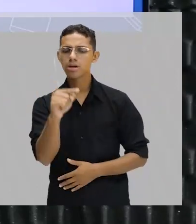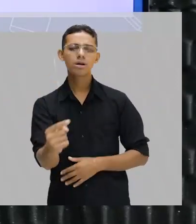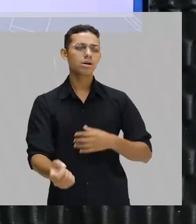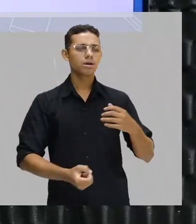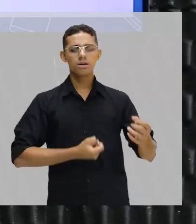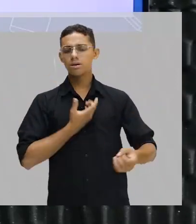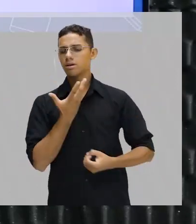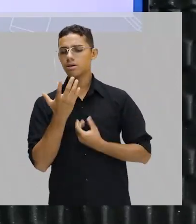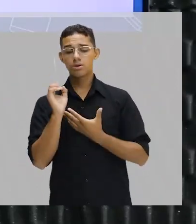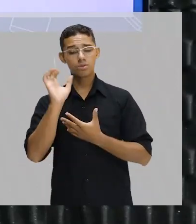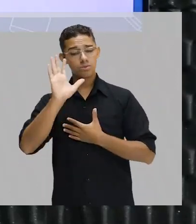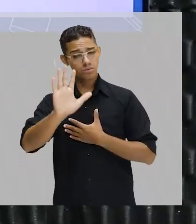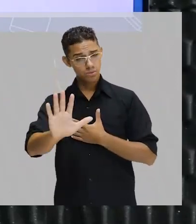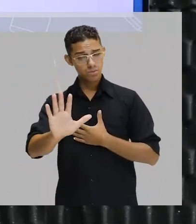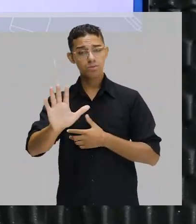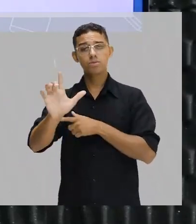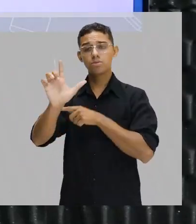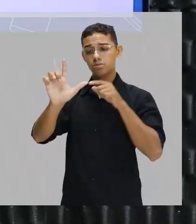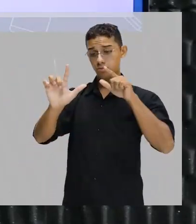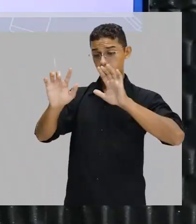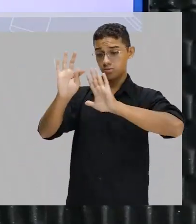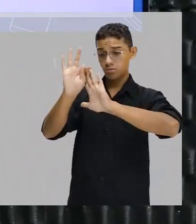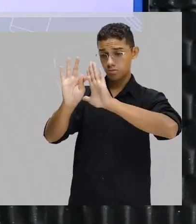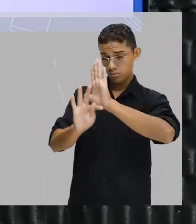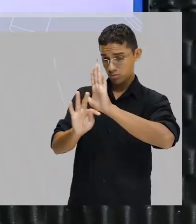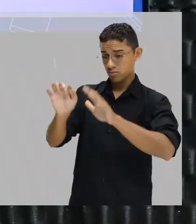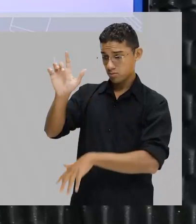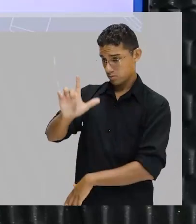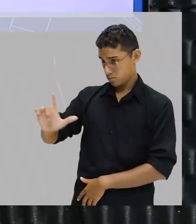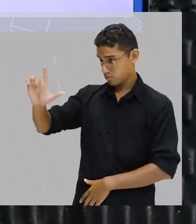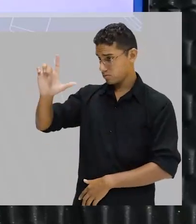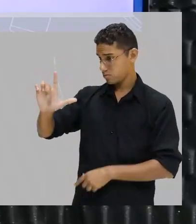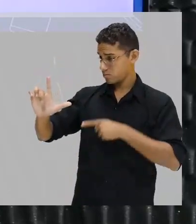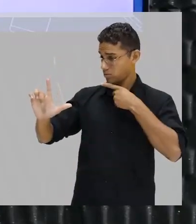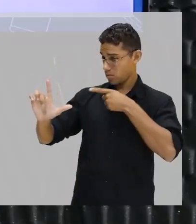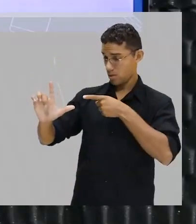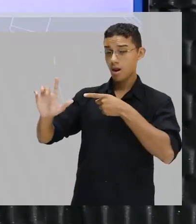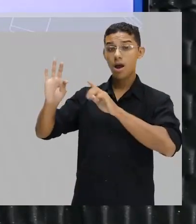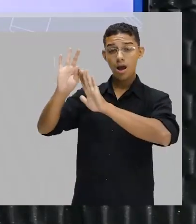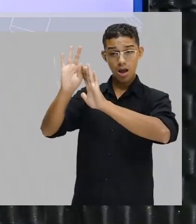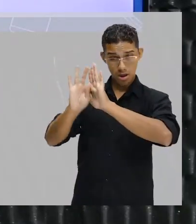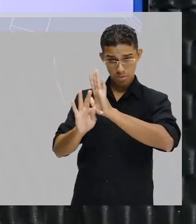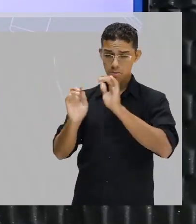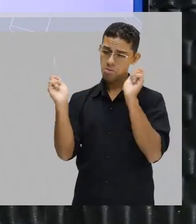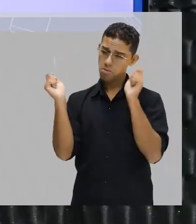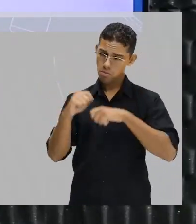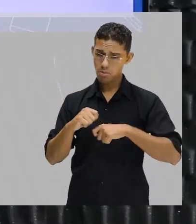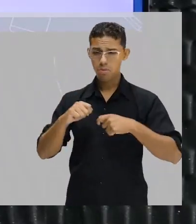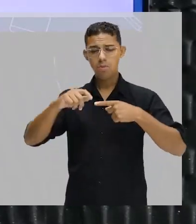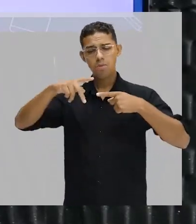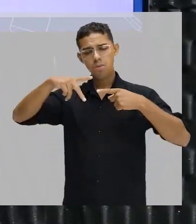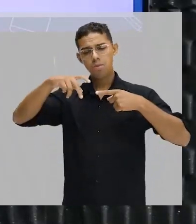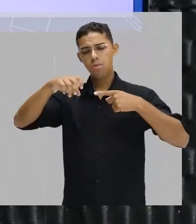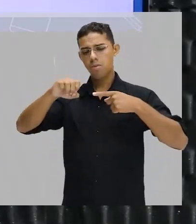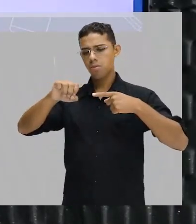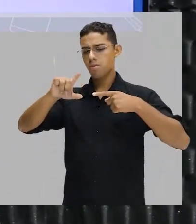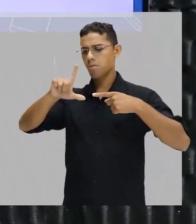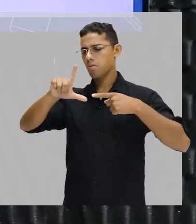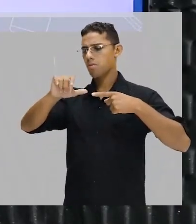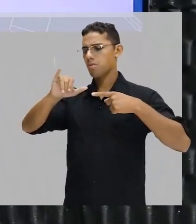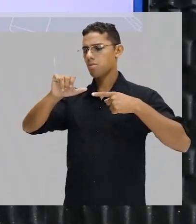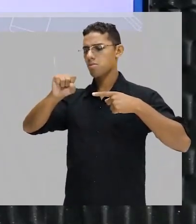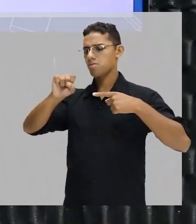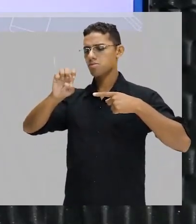Em literatura, o texto pode ser polissêmico, ou seja, apresentar uma multiplicidade